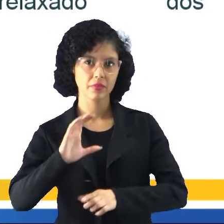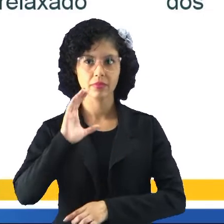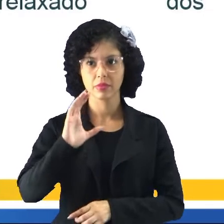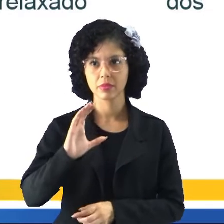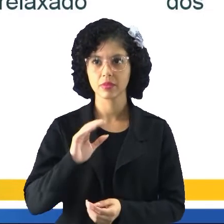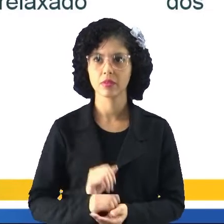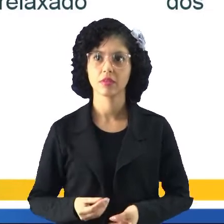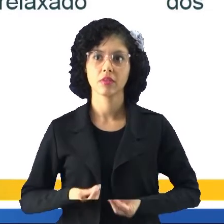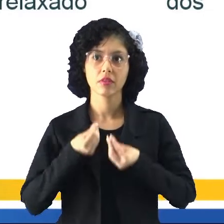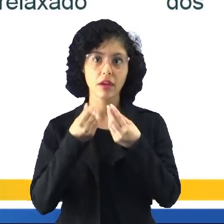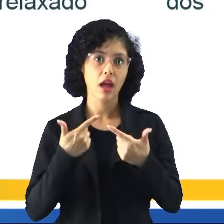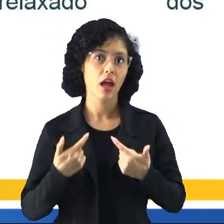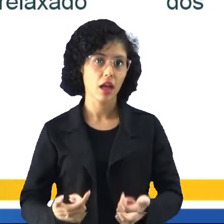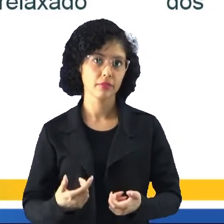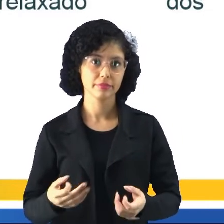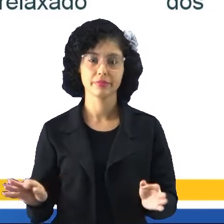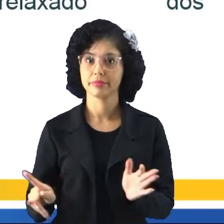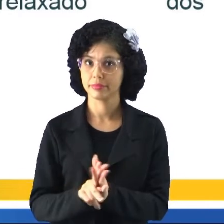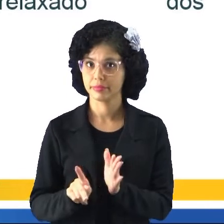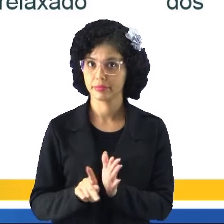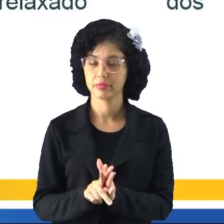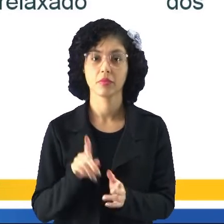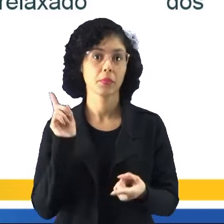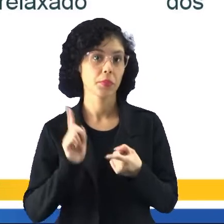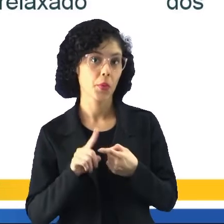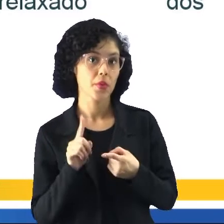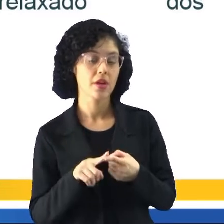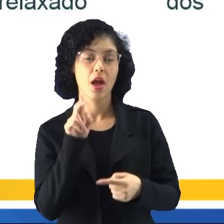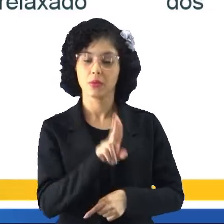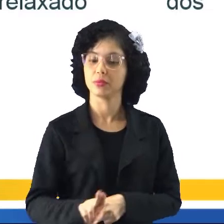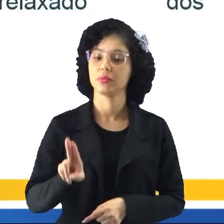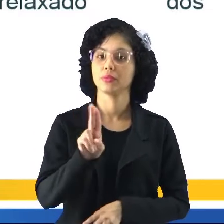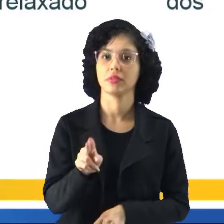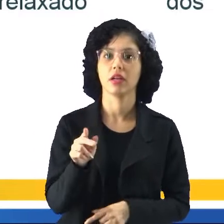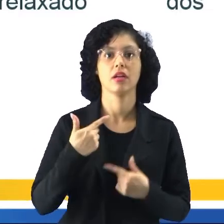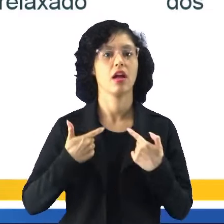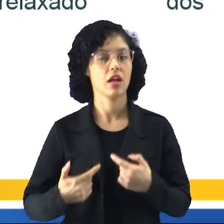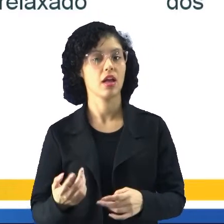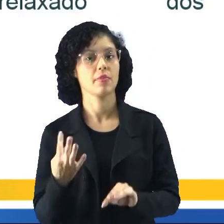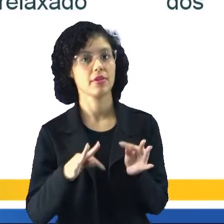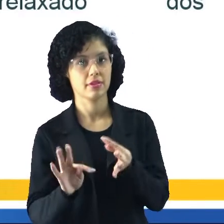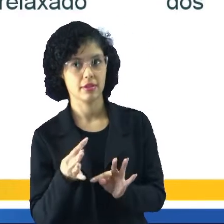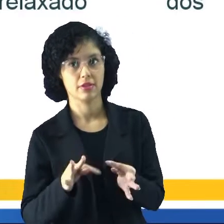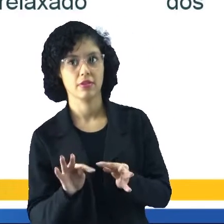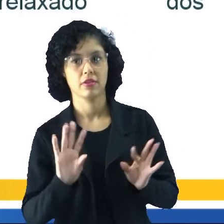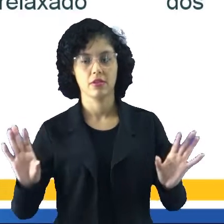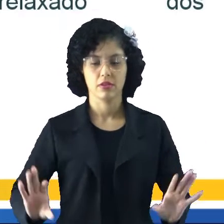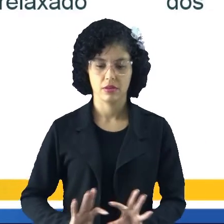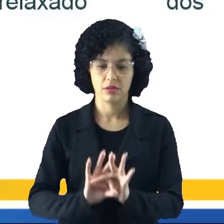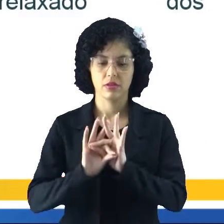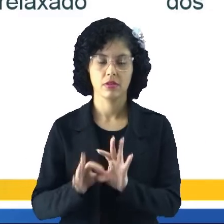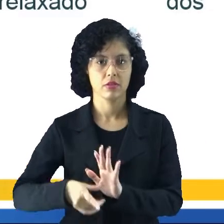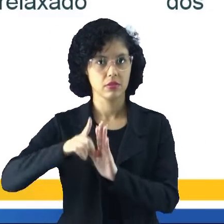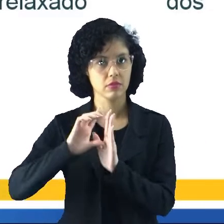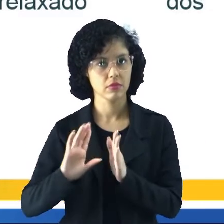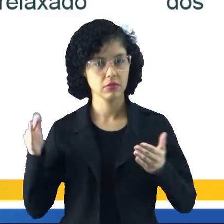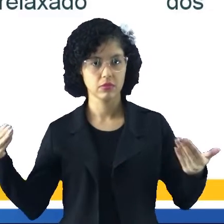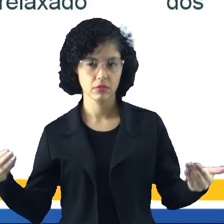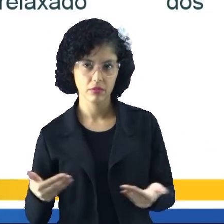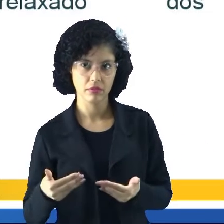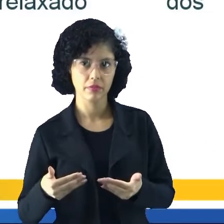armas não convencionais para o duelo. Por quê? Porque nós estamos fazendo nessa ligação temporal entre o antes e o